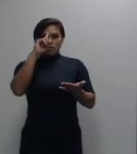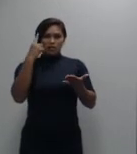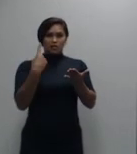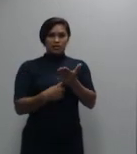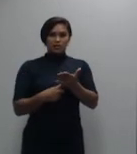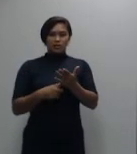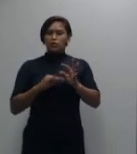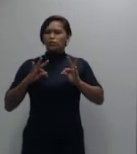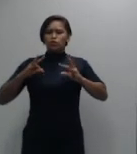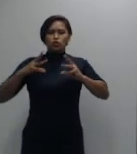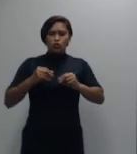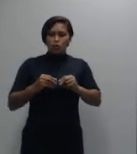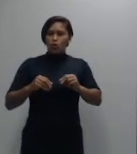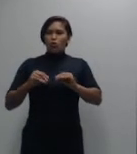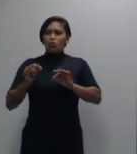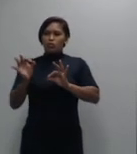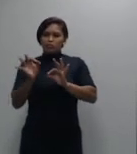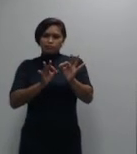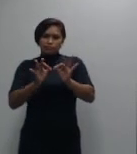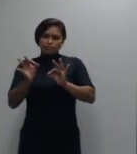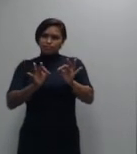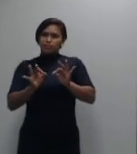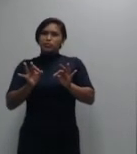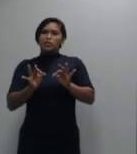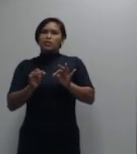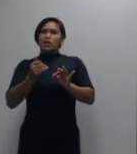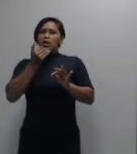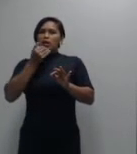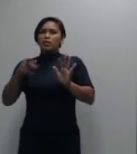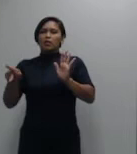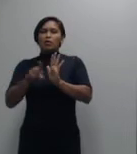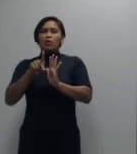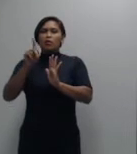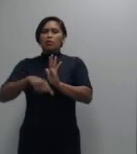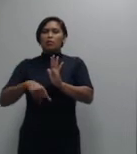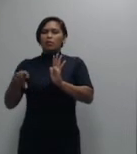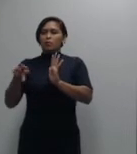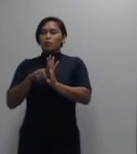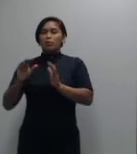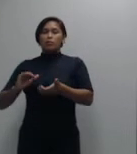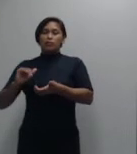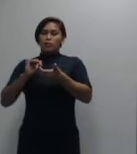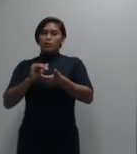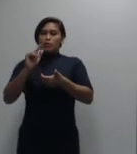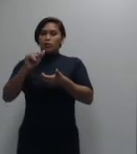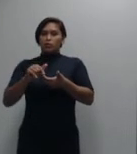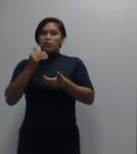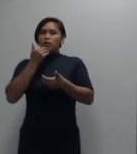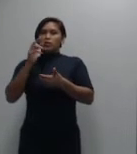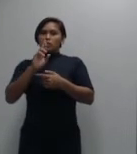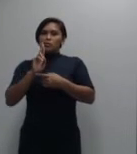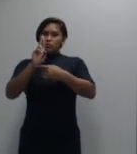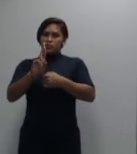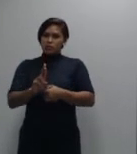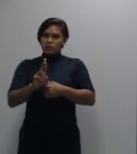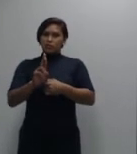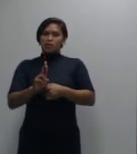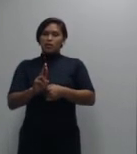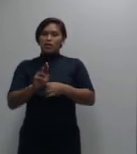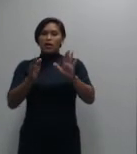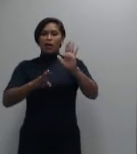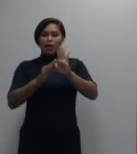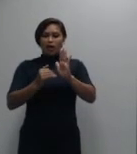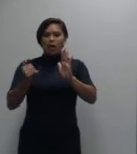toda lastreada em e Dito pelo próprio pela própria corte em responsabilidade civil extracontratual